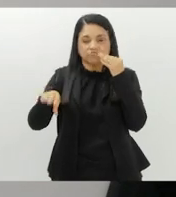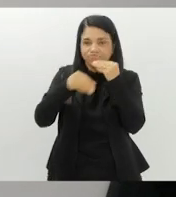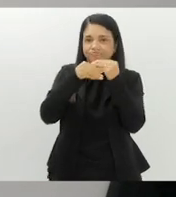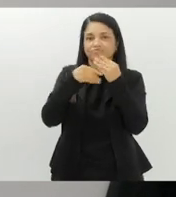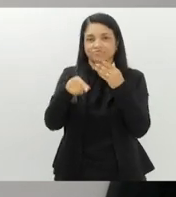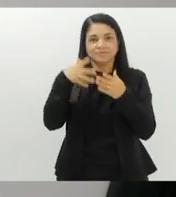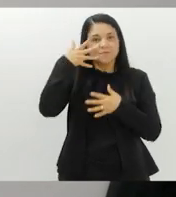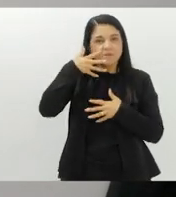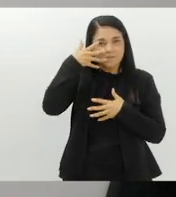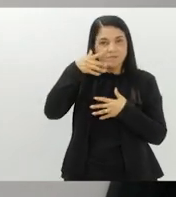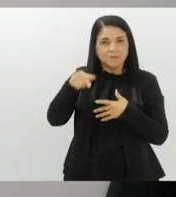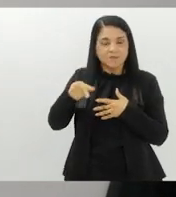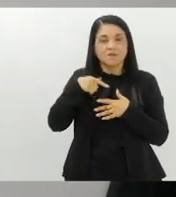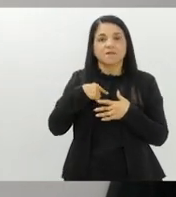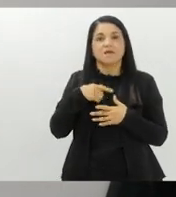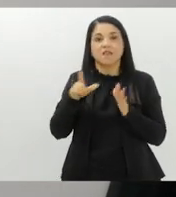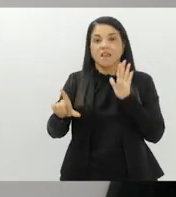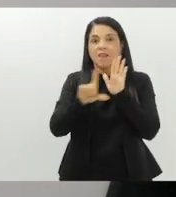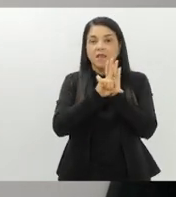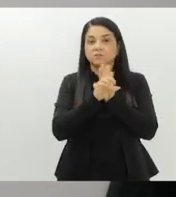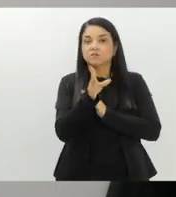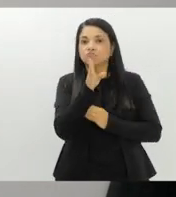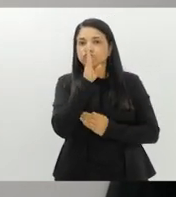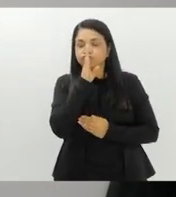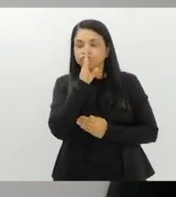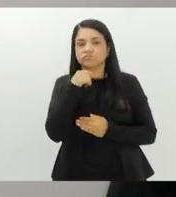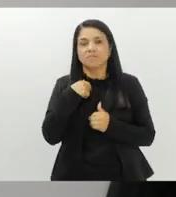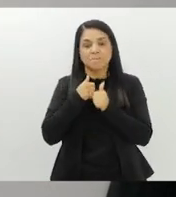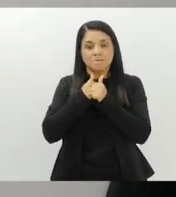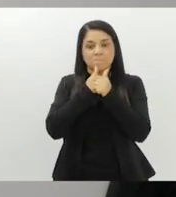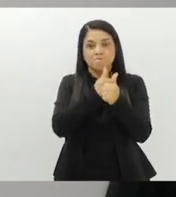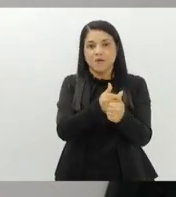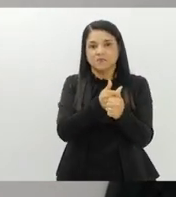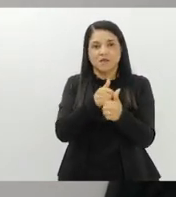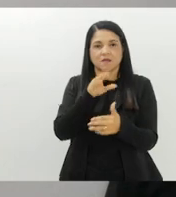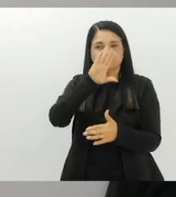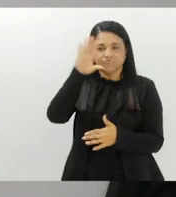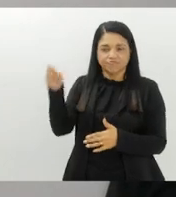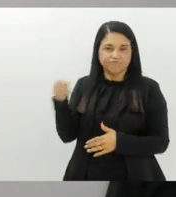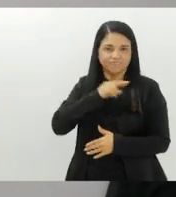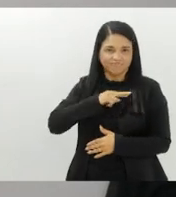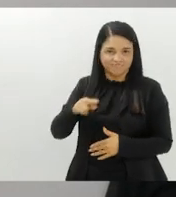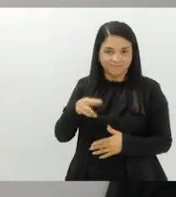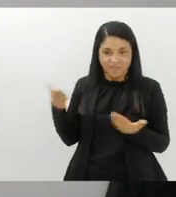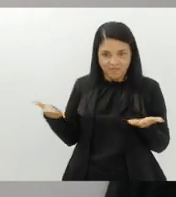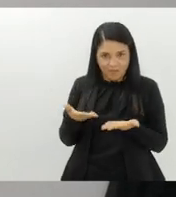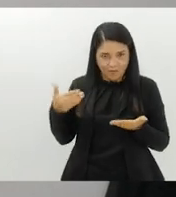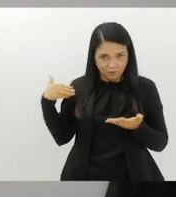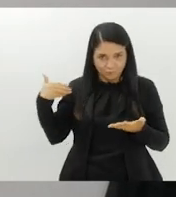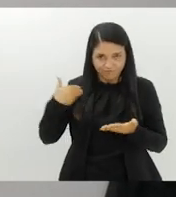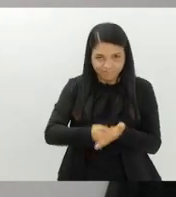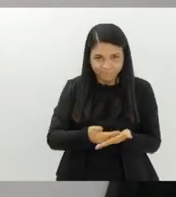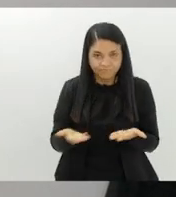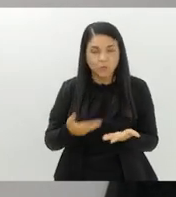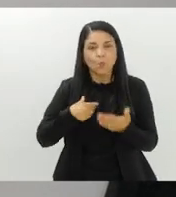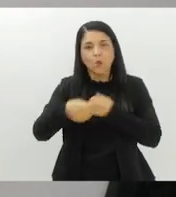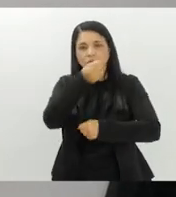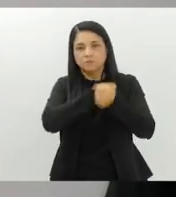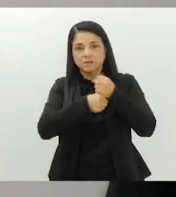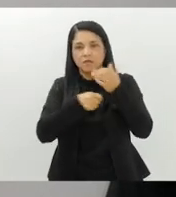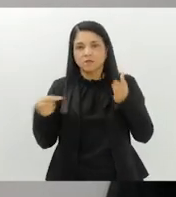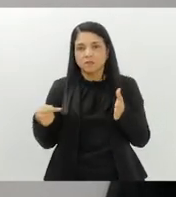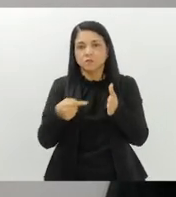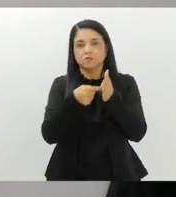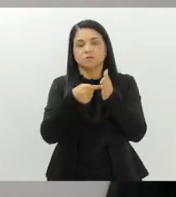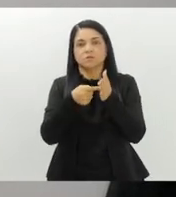da lei do silêncio, né, que é uma lei que nos persegue, infelizmente, até os dias de hoje. O ano passado, eu recebi uma denúncia de um